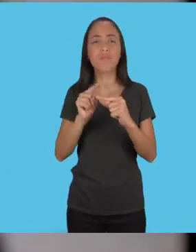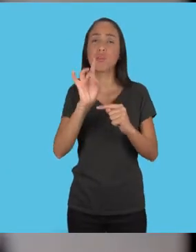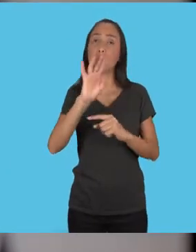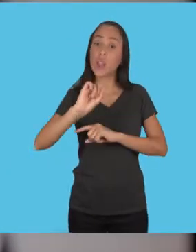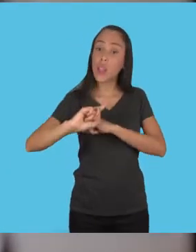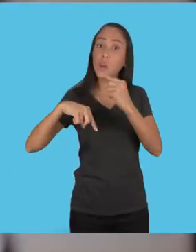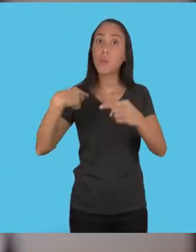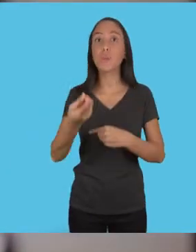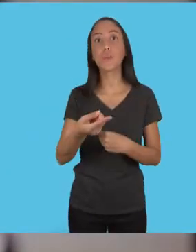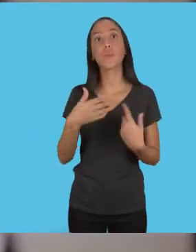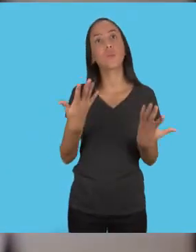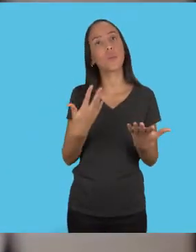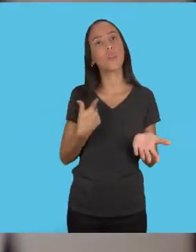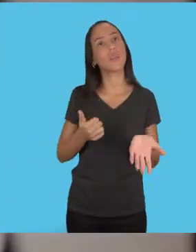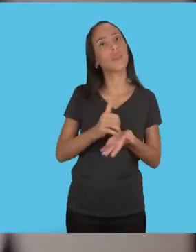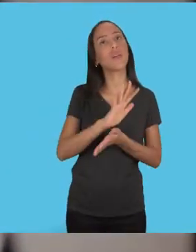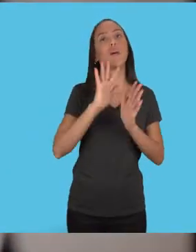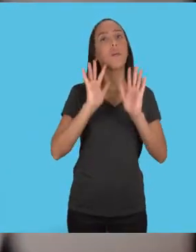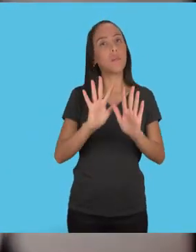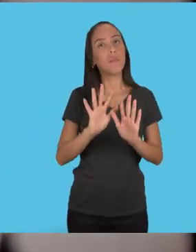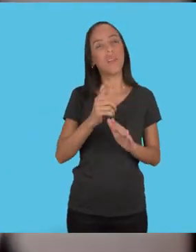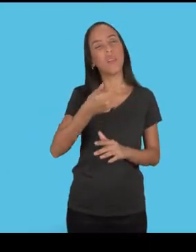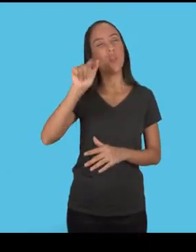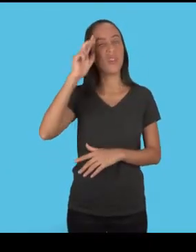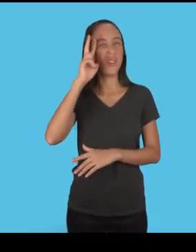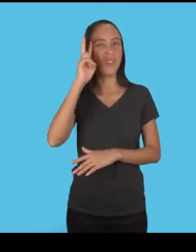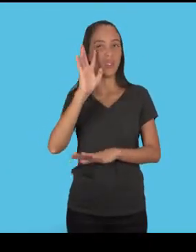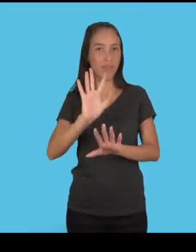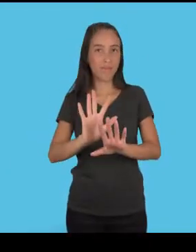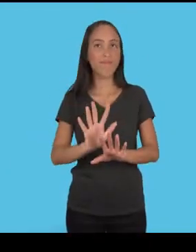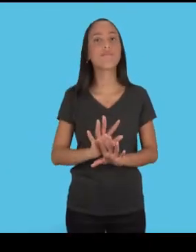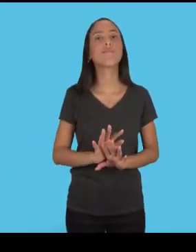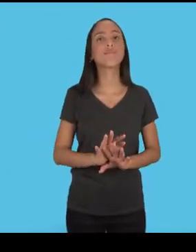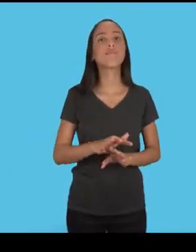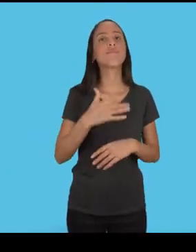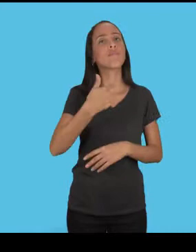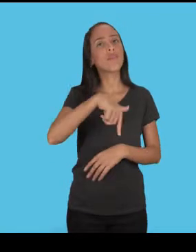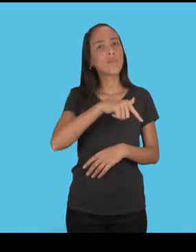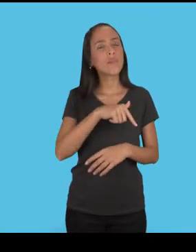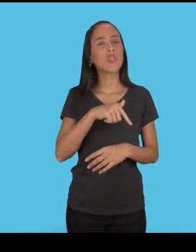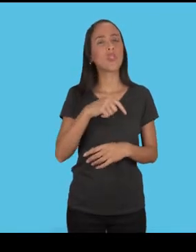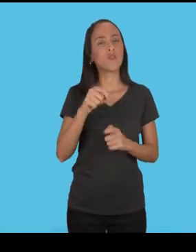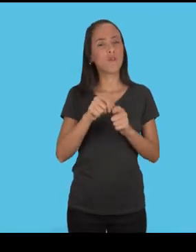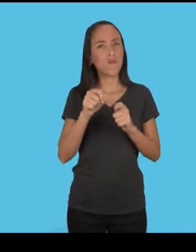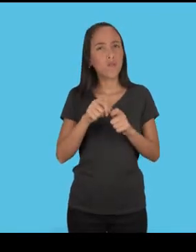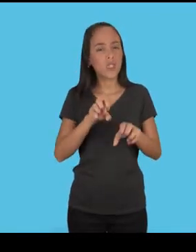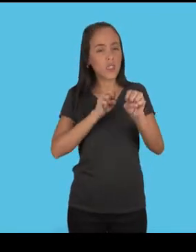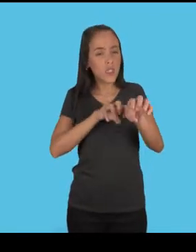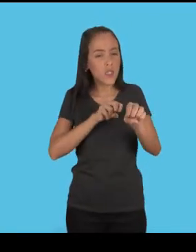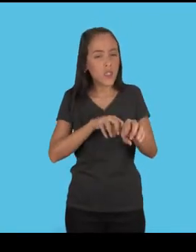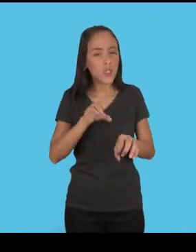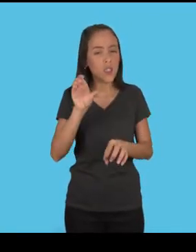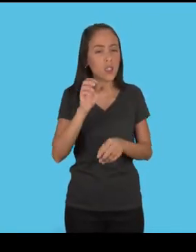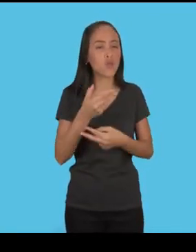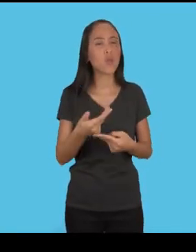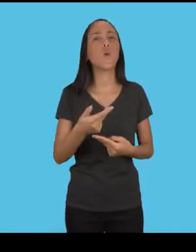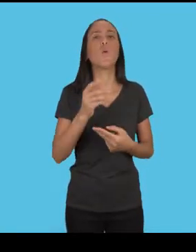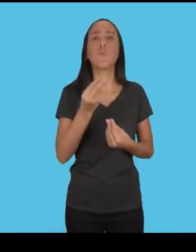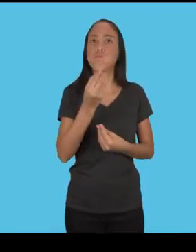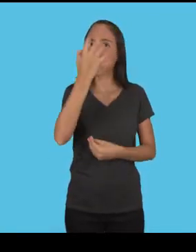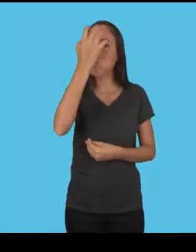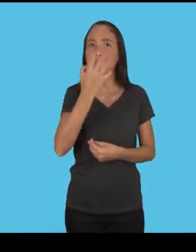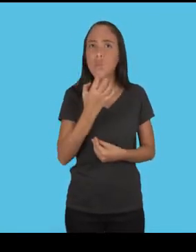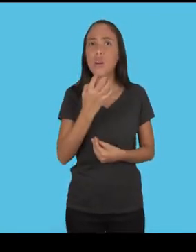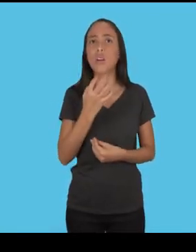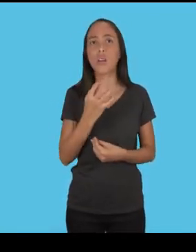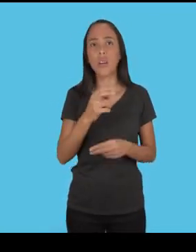quando fomos demitidos, mas essa é outra história. Levávamos o ensino de uma maneira muito séria. Isso era também da escola